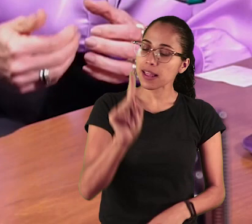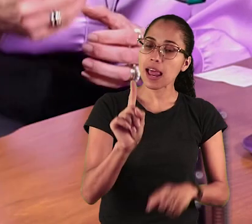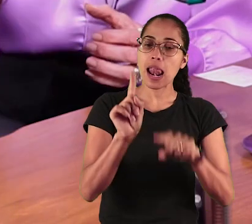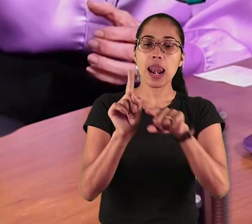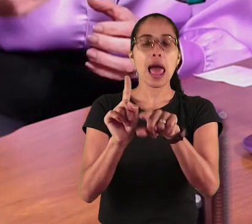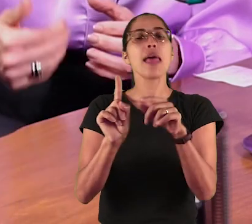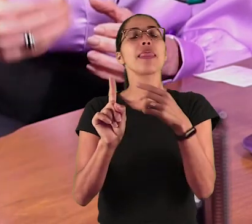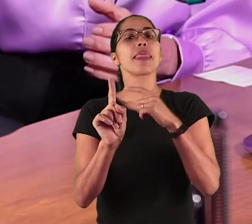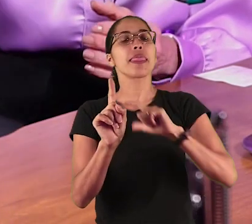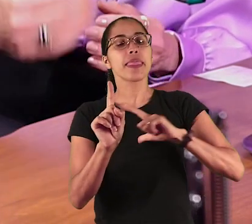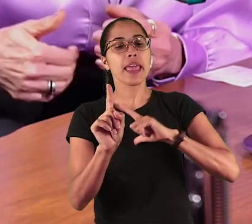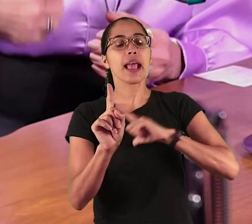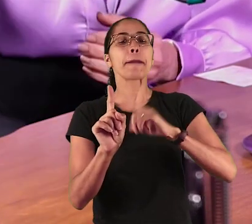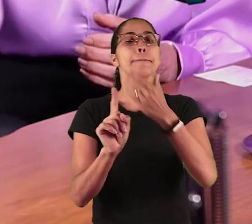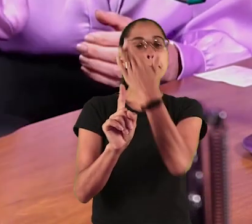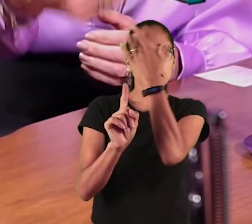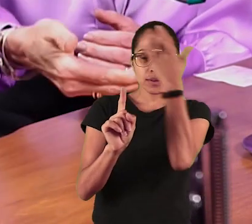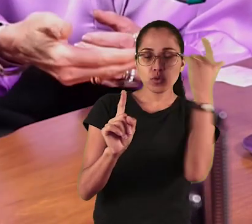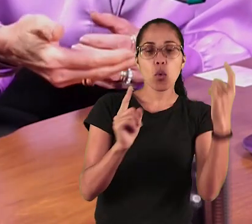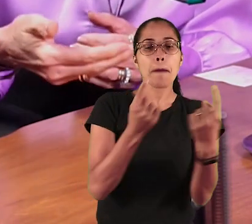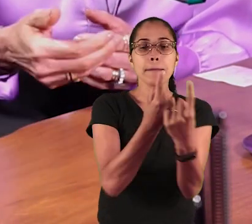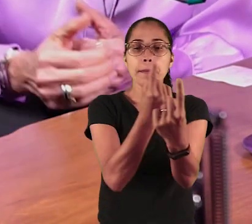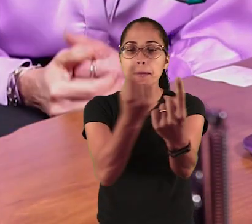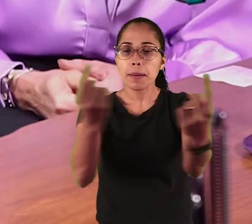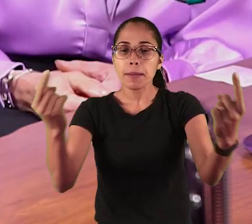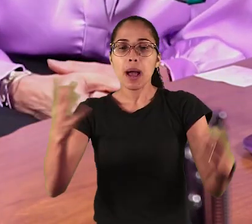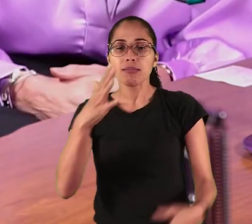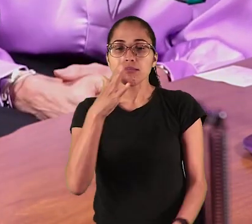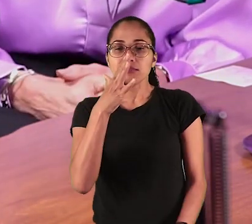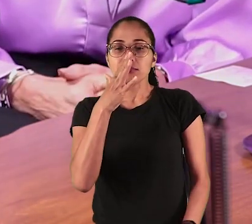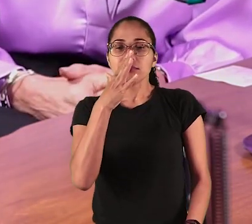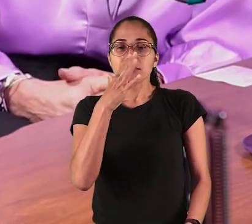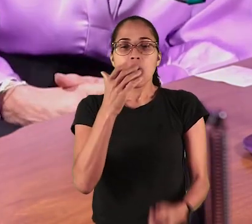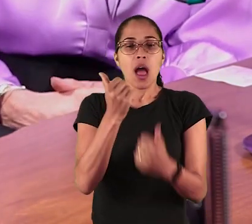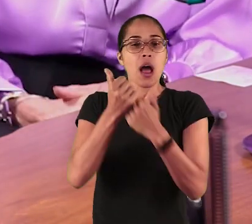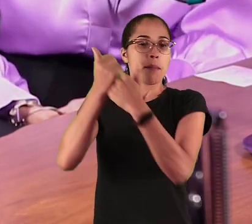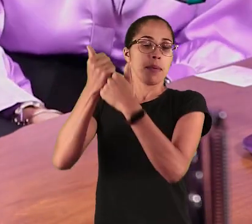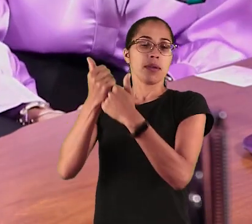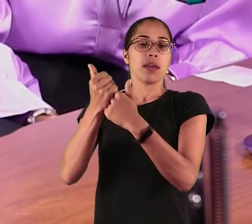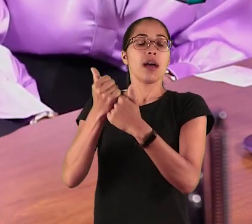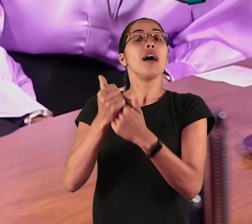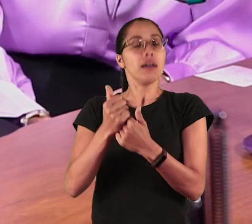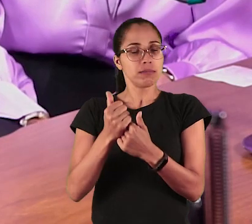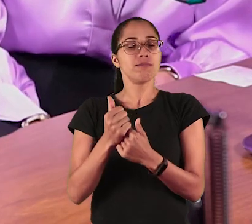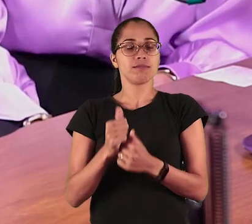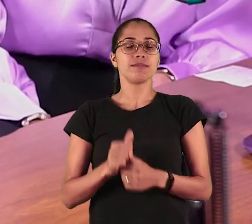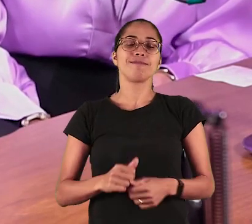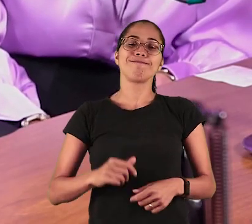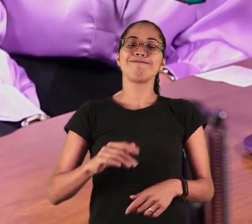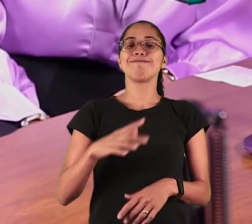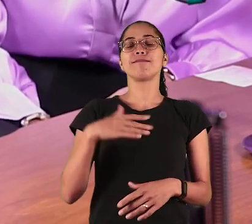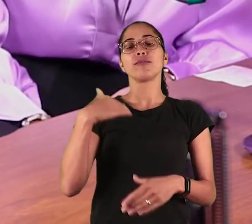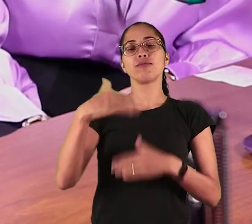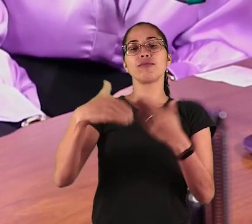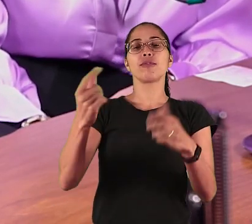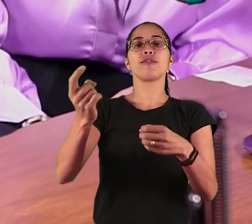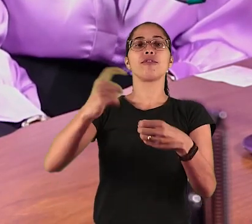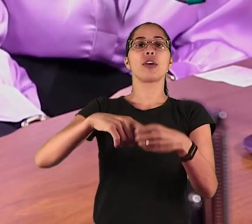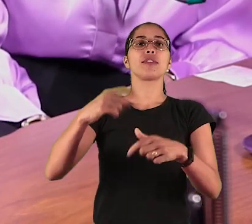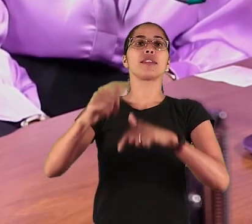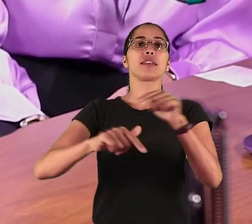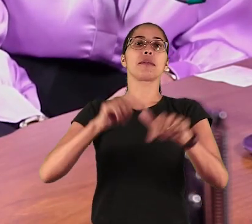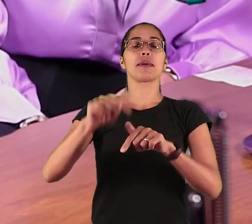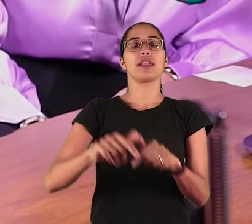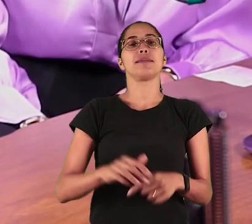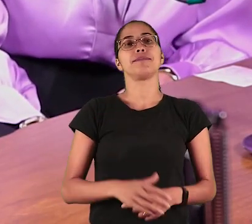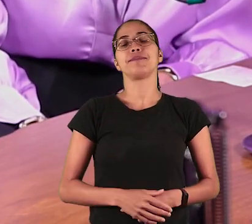me inspirassem que me apoiassem que eu poderia inspirar também foi foi parte desse processo de voltar para o trabalho e eu acho que isso tá totalmente